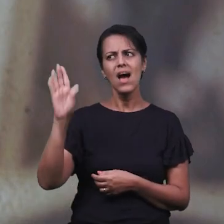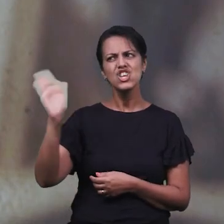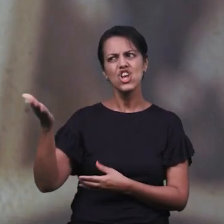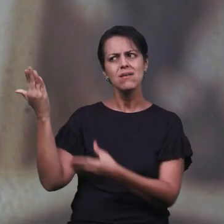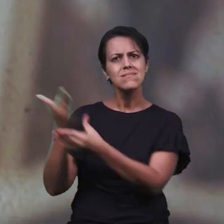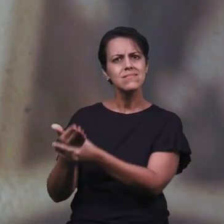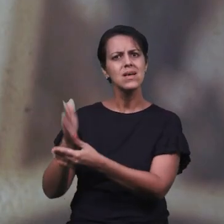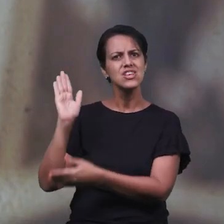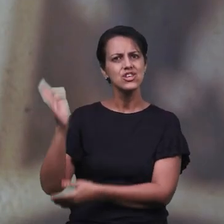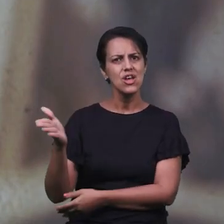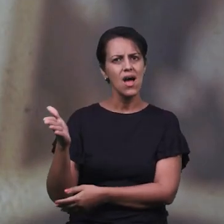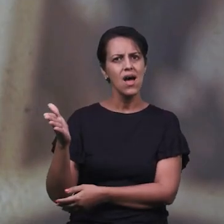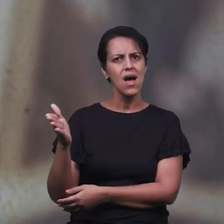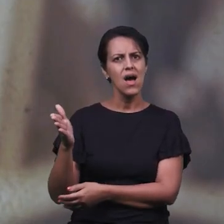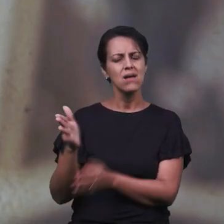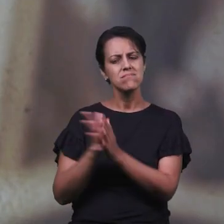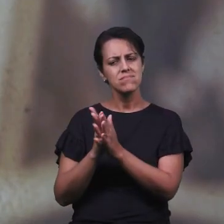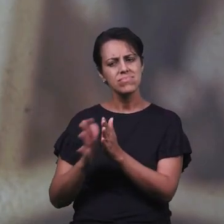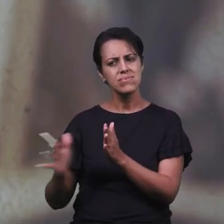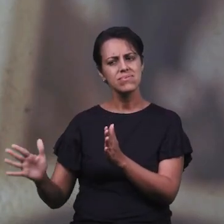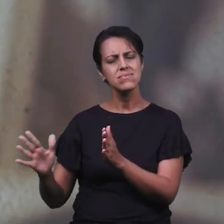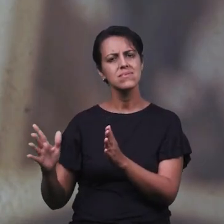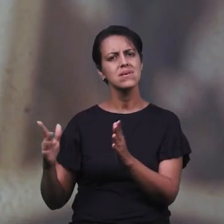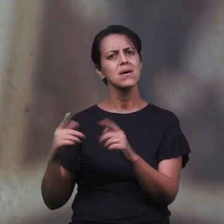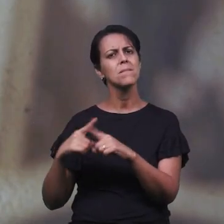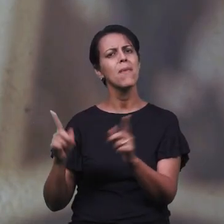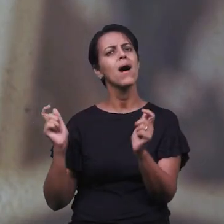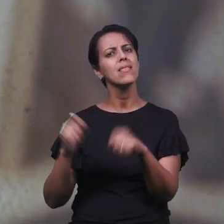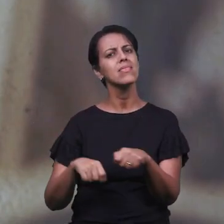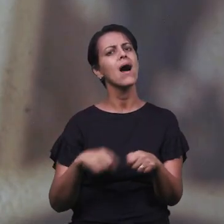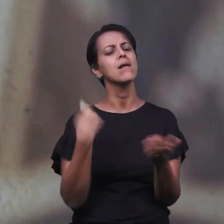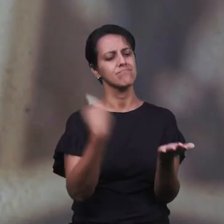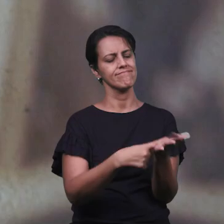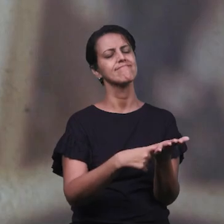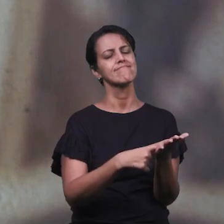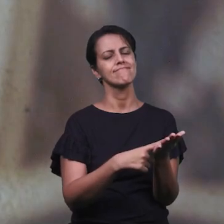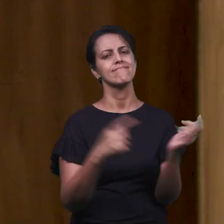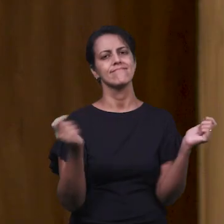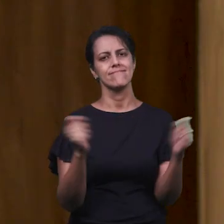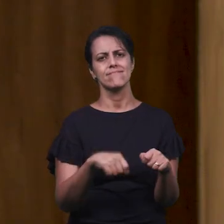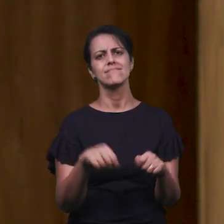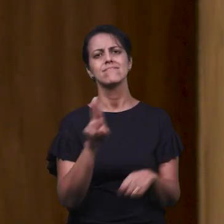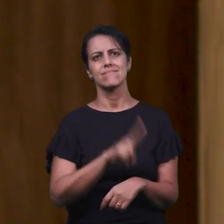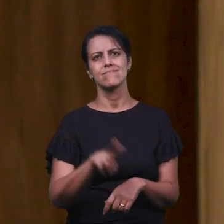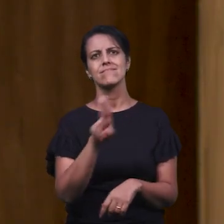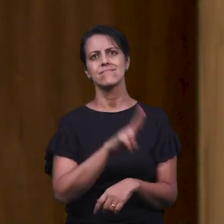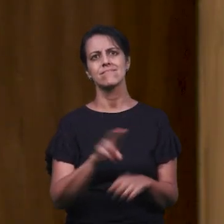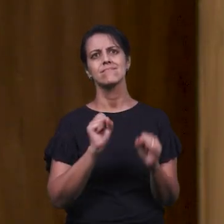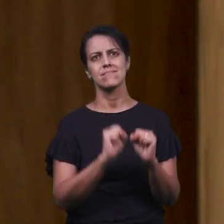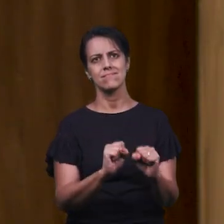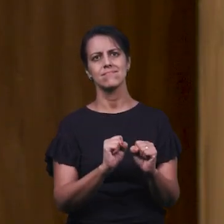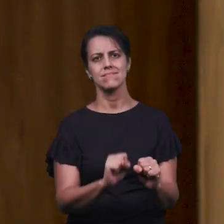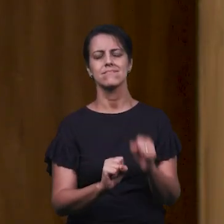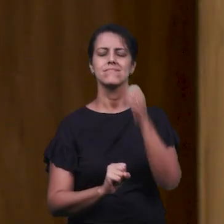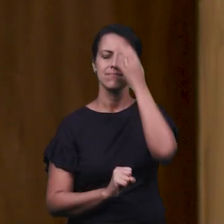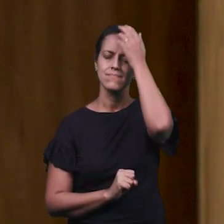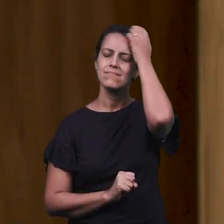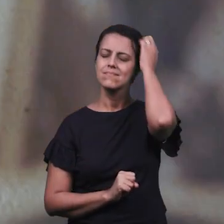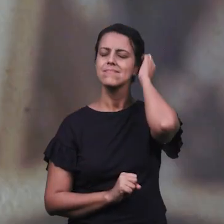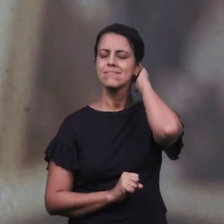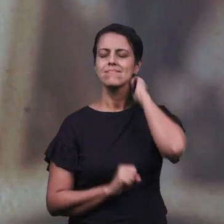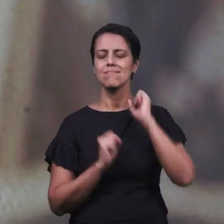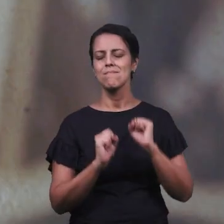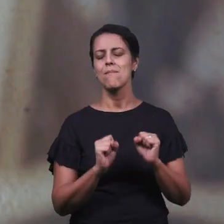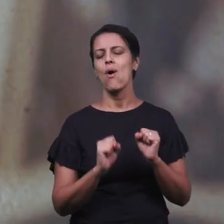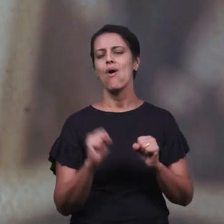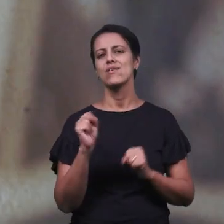esteja, né, com o processo em andamento, isso é possível. Então ela, né, pode fazer uso, mesmo com o processo já em curso?